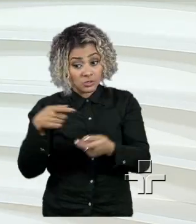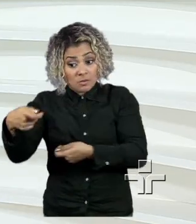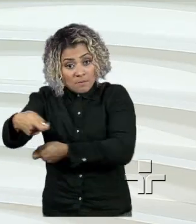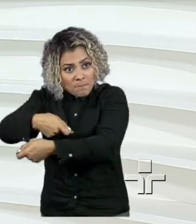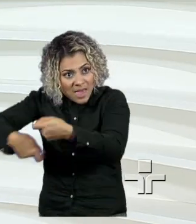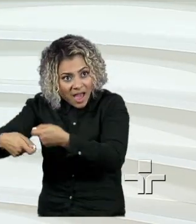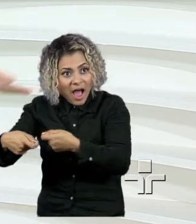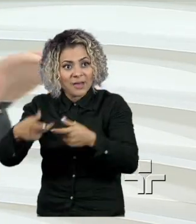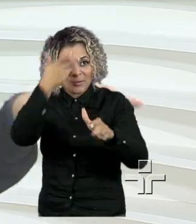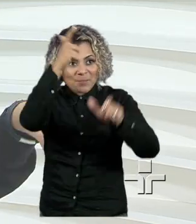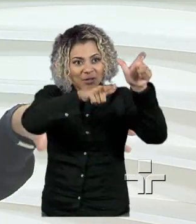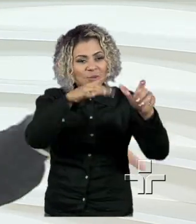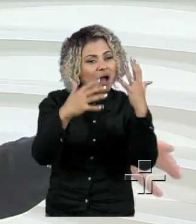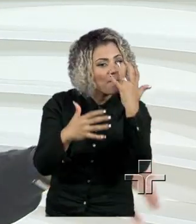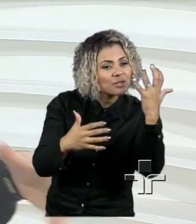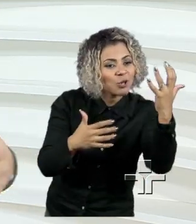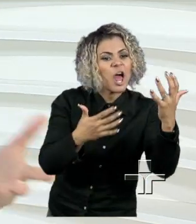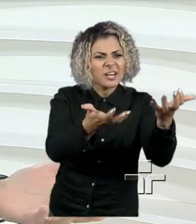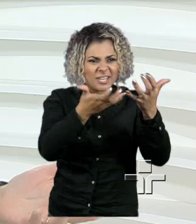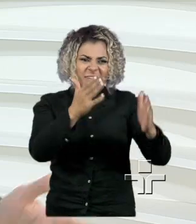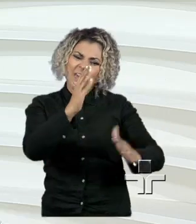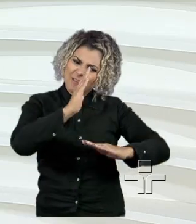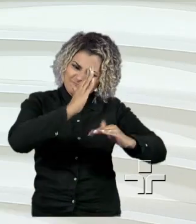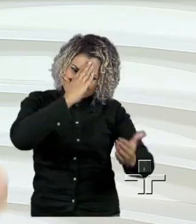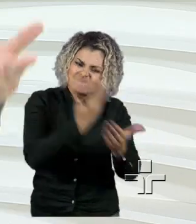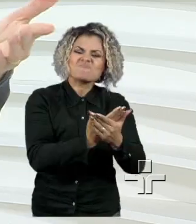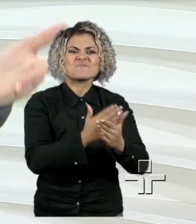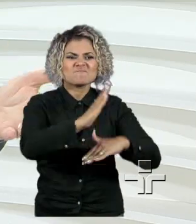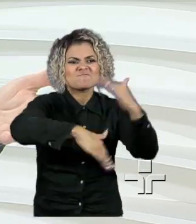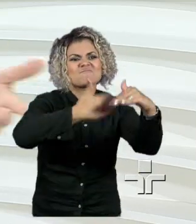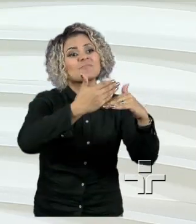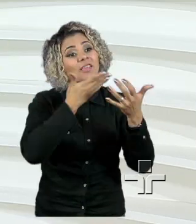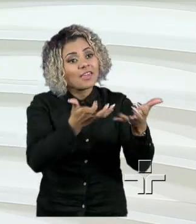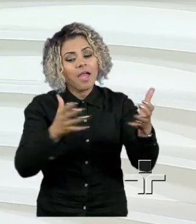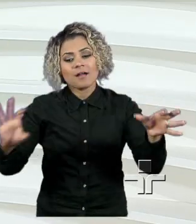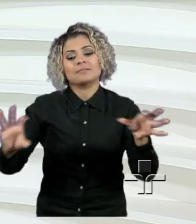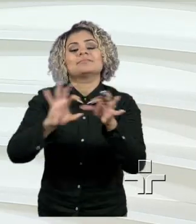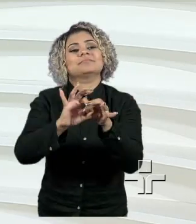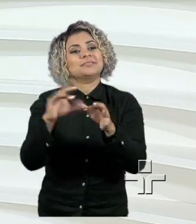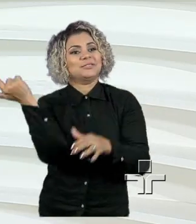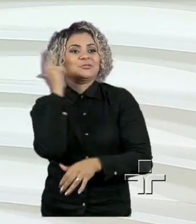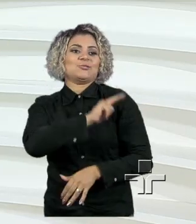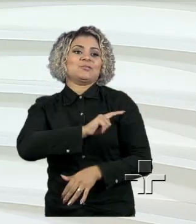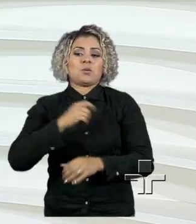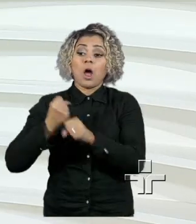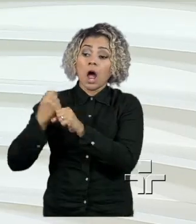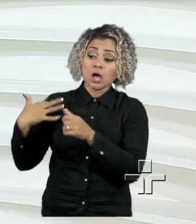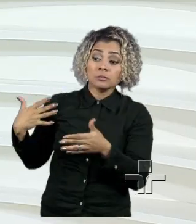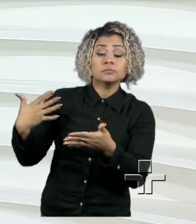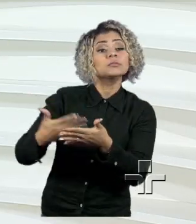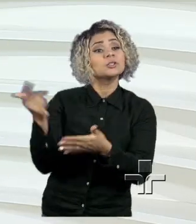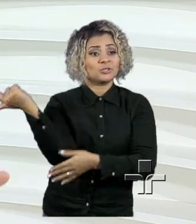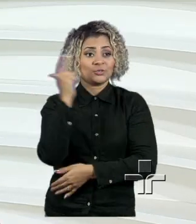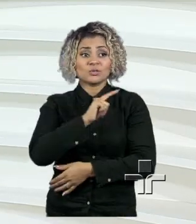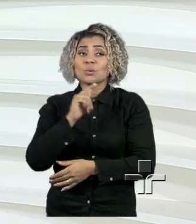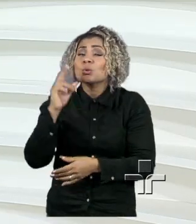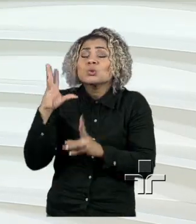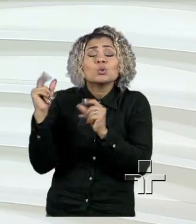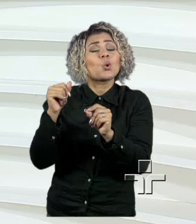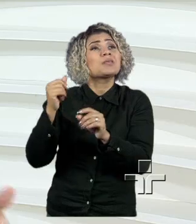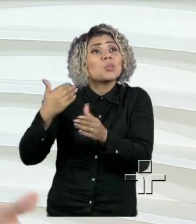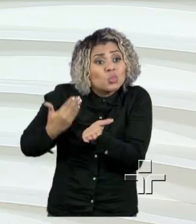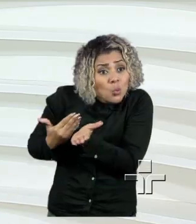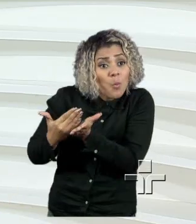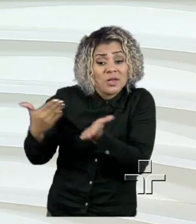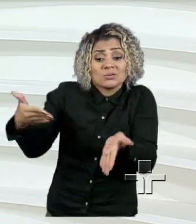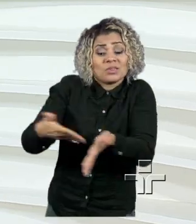gente apaixonada, que trabalha junto com alto nível de confiança, é o que tem gerado, não nos últimos anos, mas quase que na história da empresa,